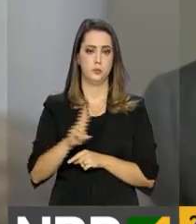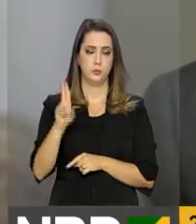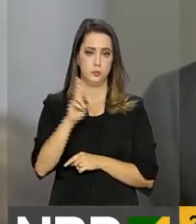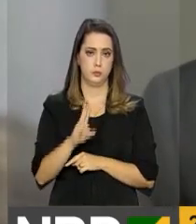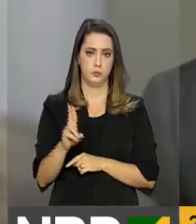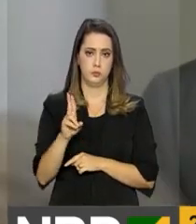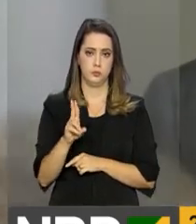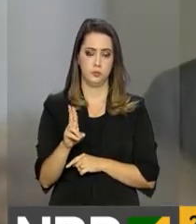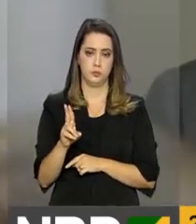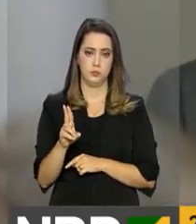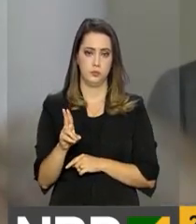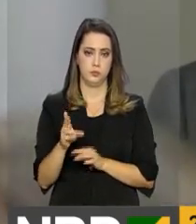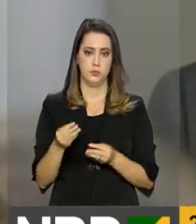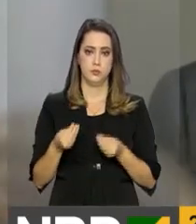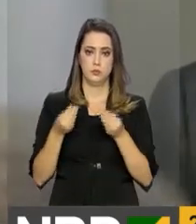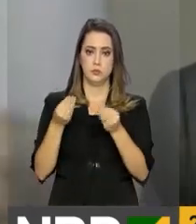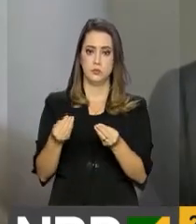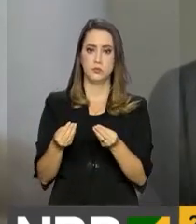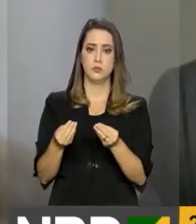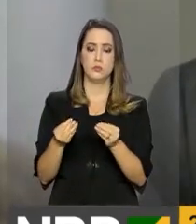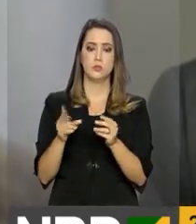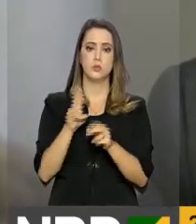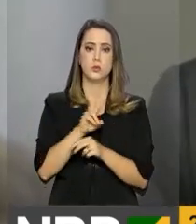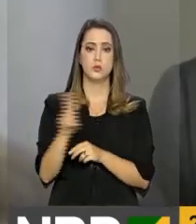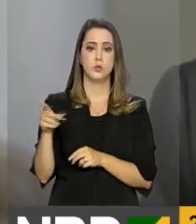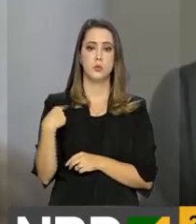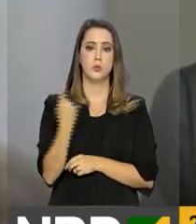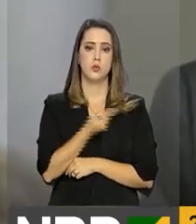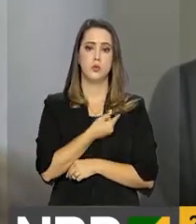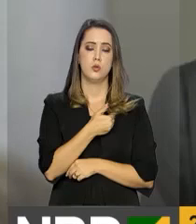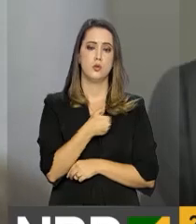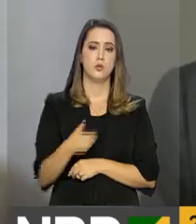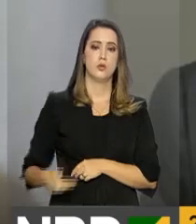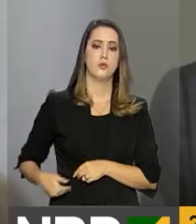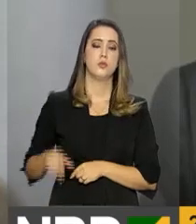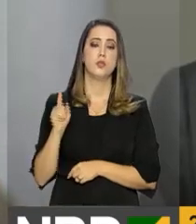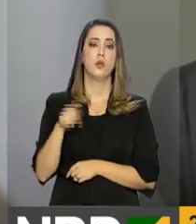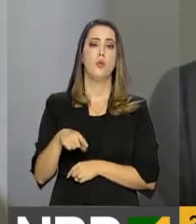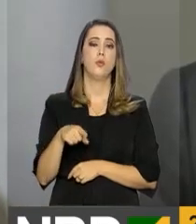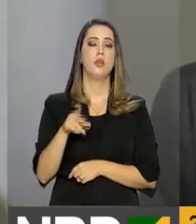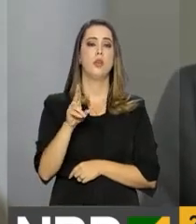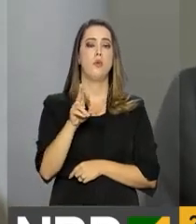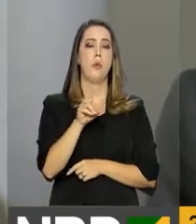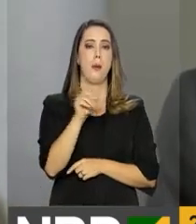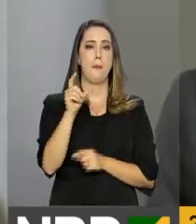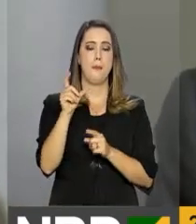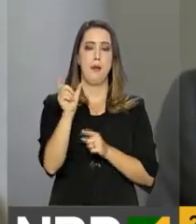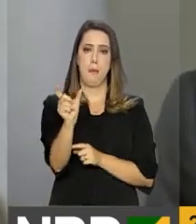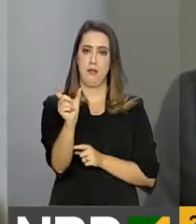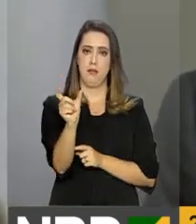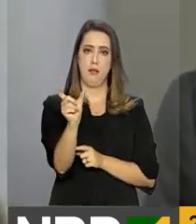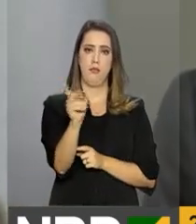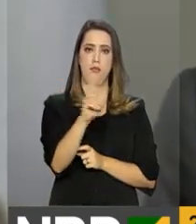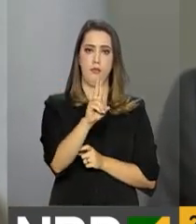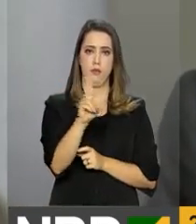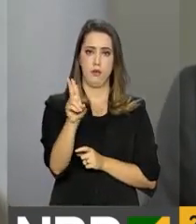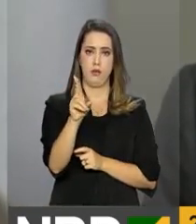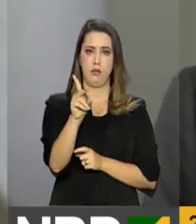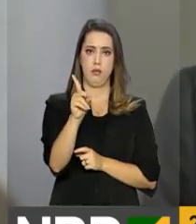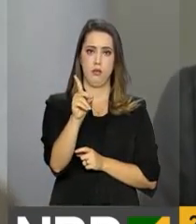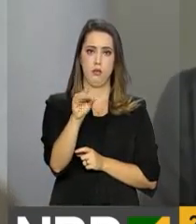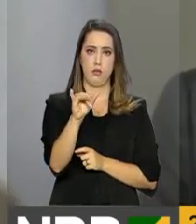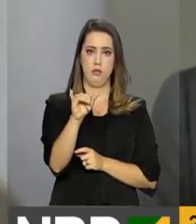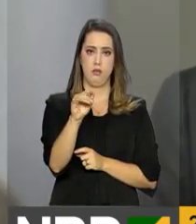para qualificar o nosso governo foi a palavra diálogo. E diálogo com o Congresso Nacional e com